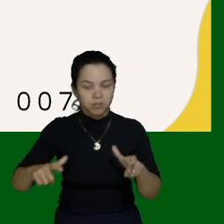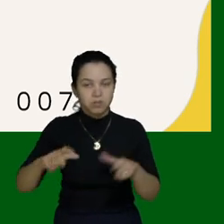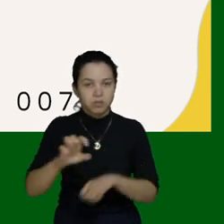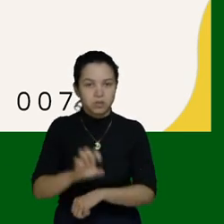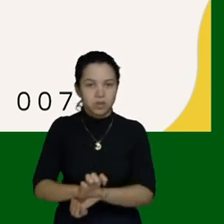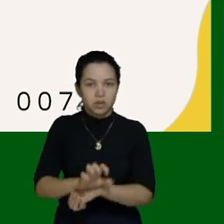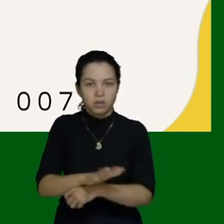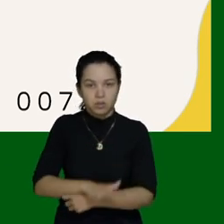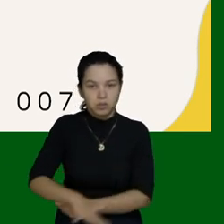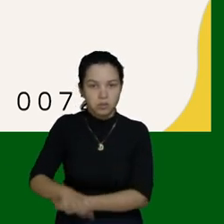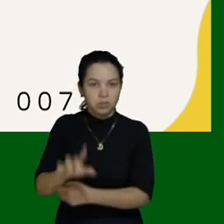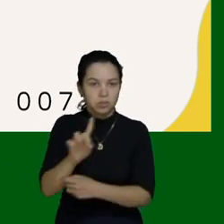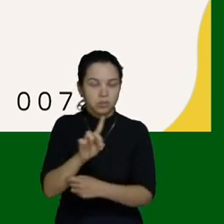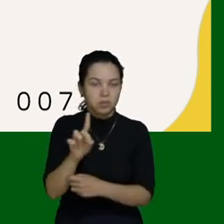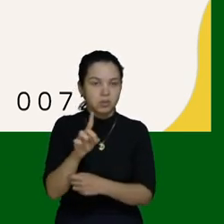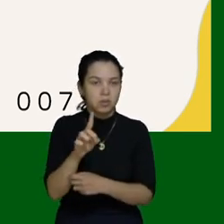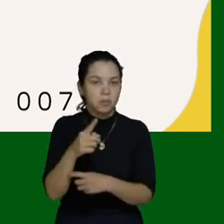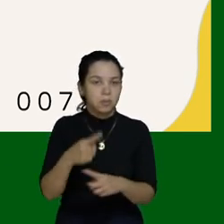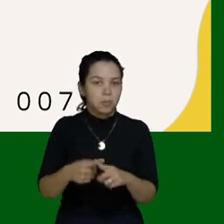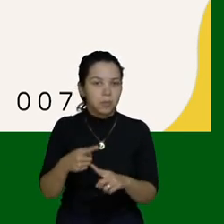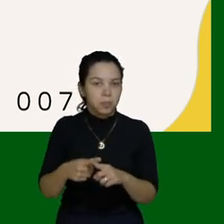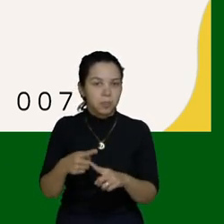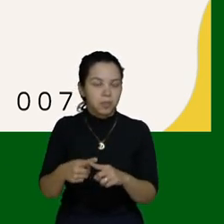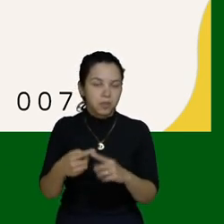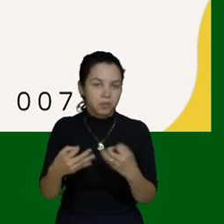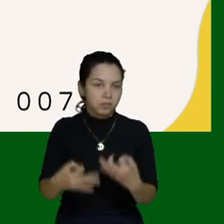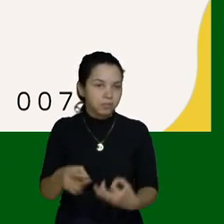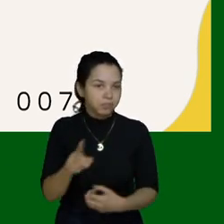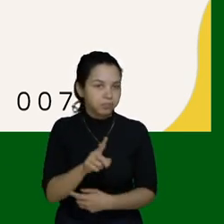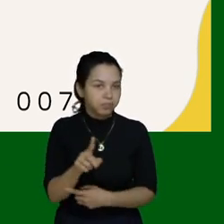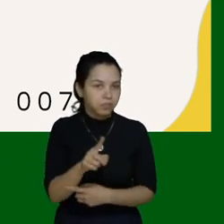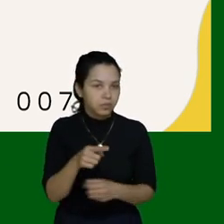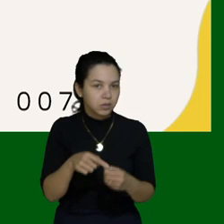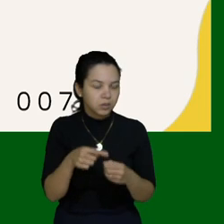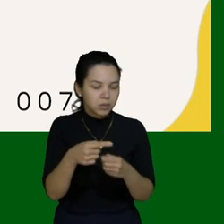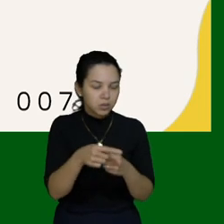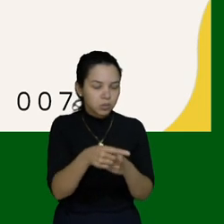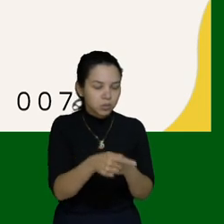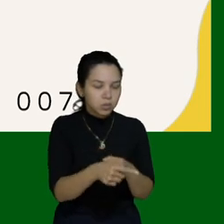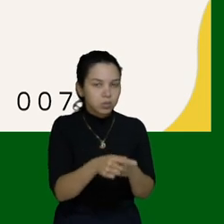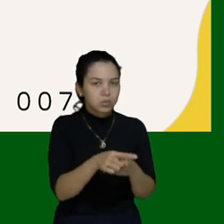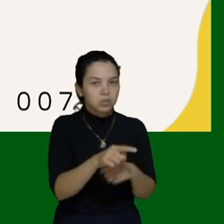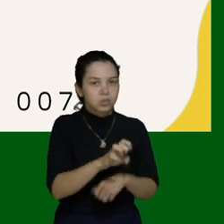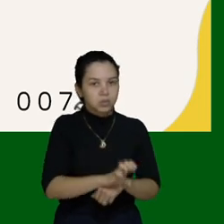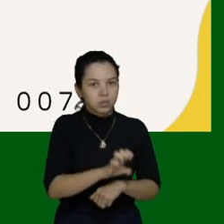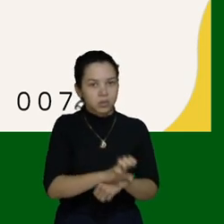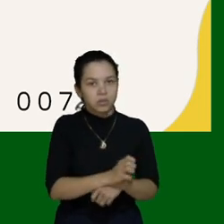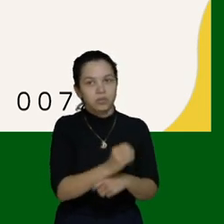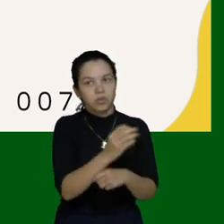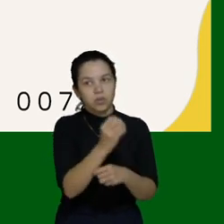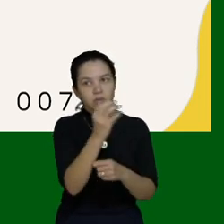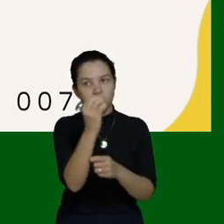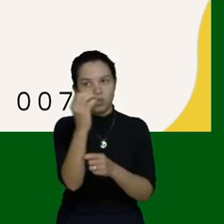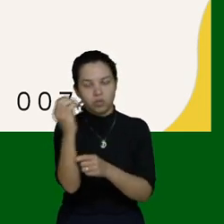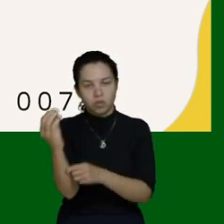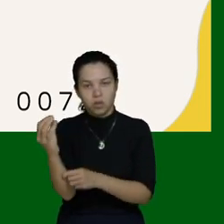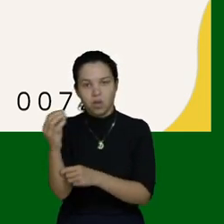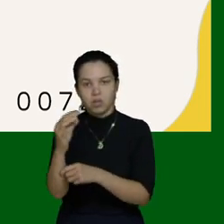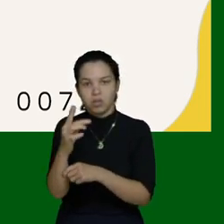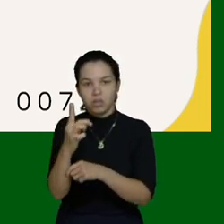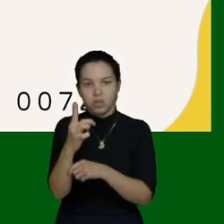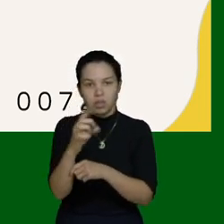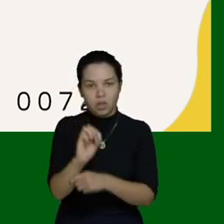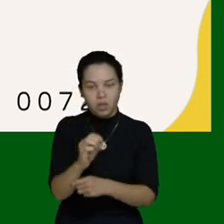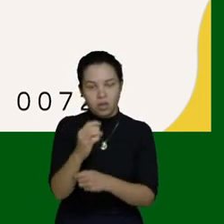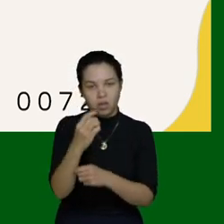até porque acaba sendo injusto alguém sair do interior do Estado viajar por mais de 12 horas por